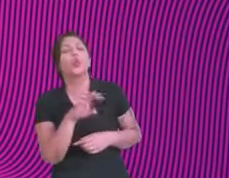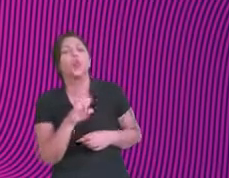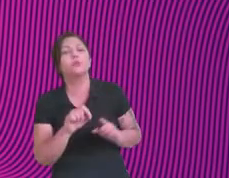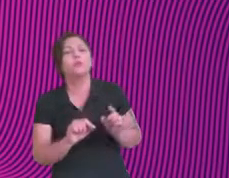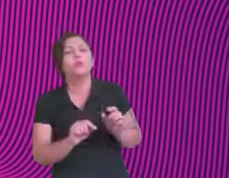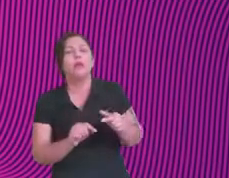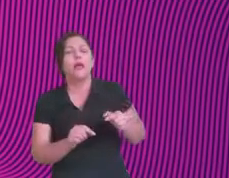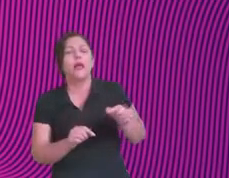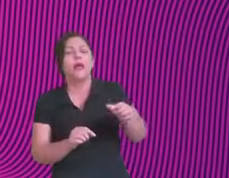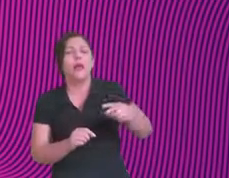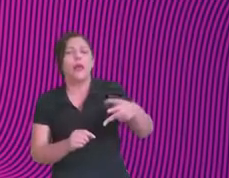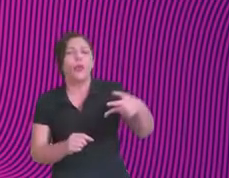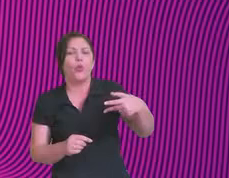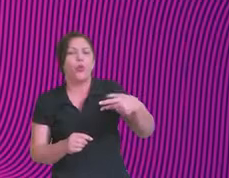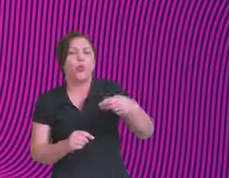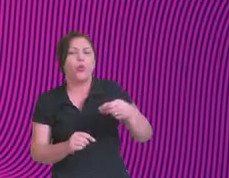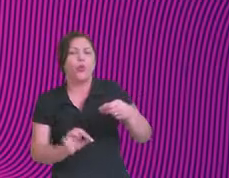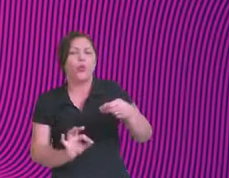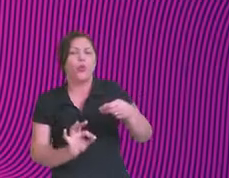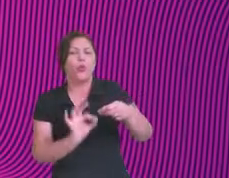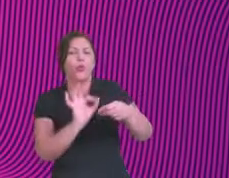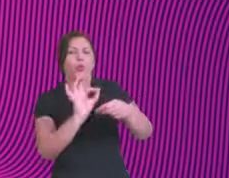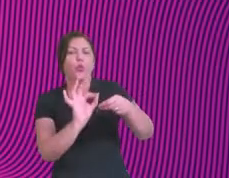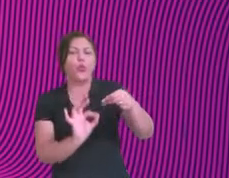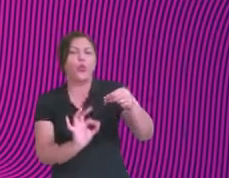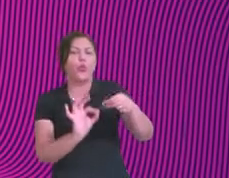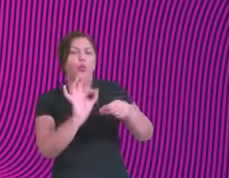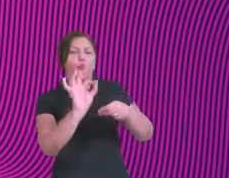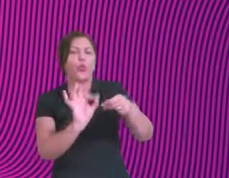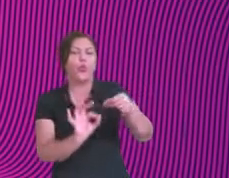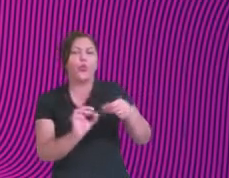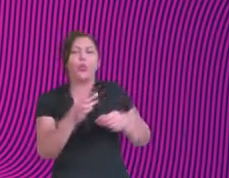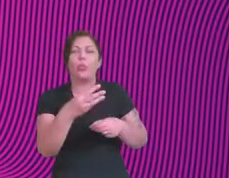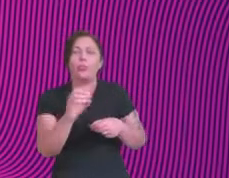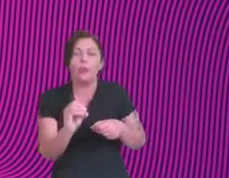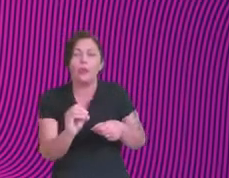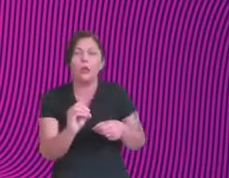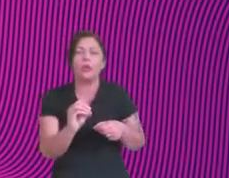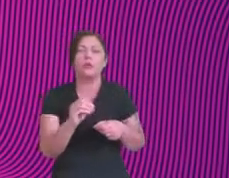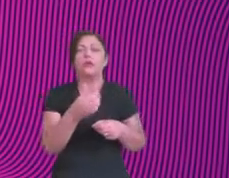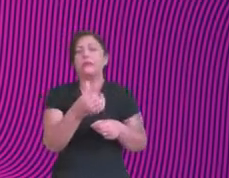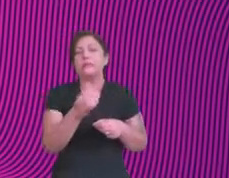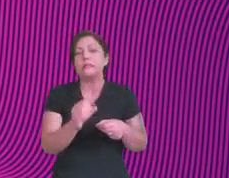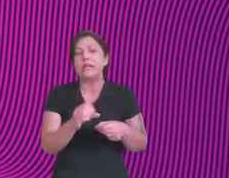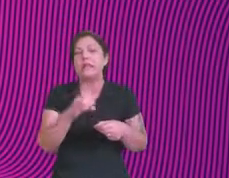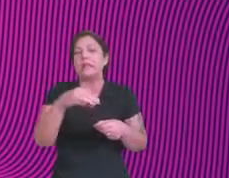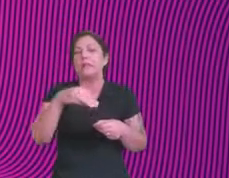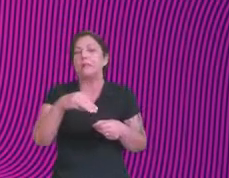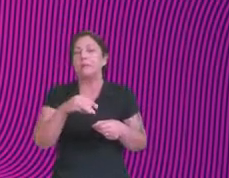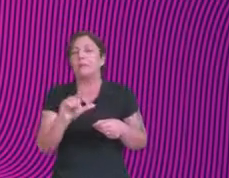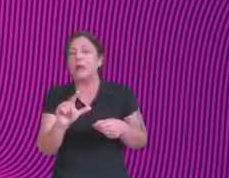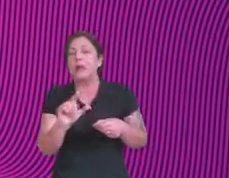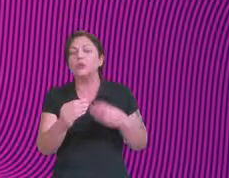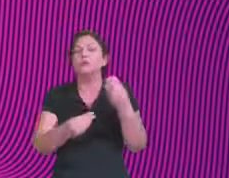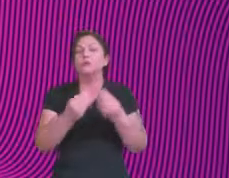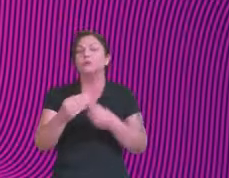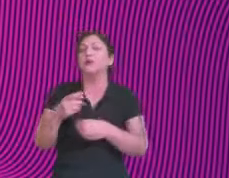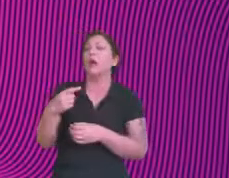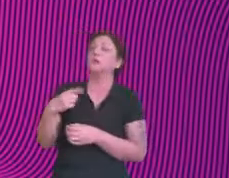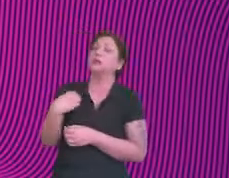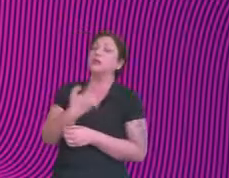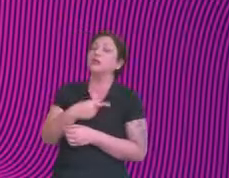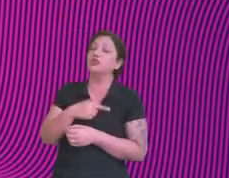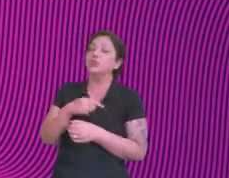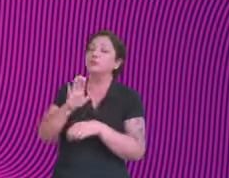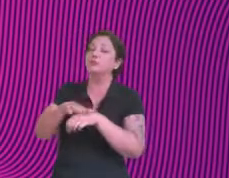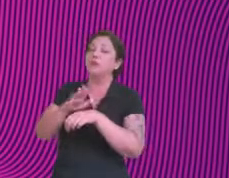quanto? A gente faz os 60 a 90 minutos, né? Quando faz 90 minutos, tem